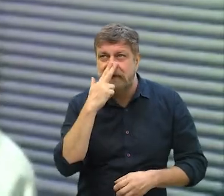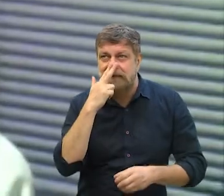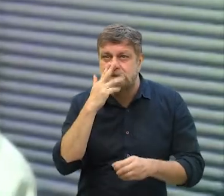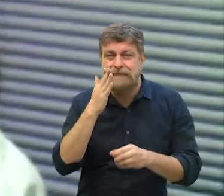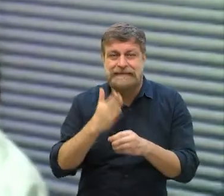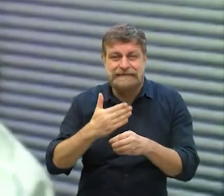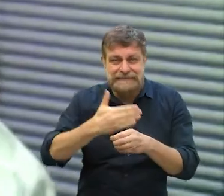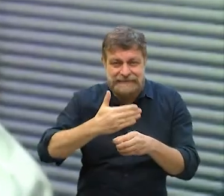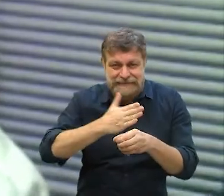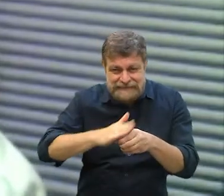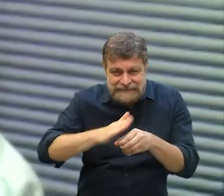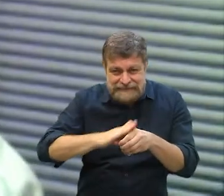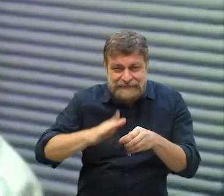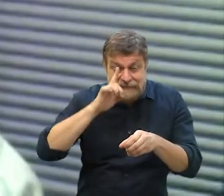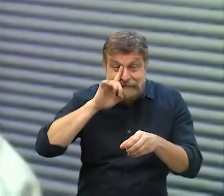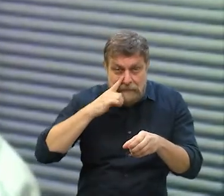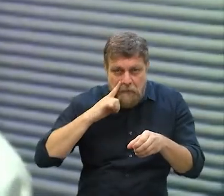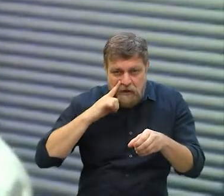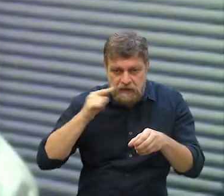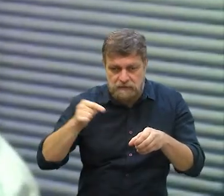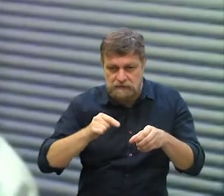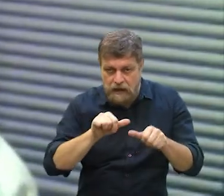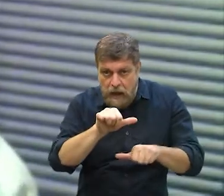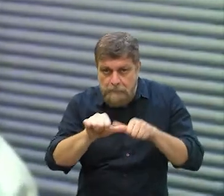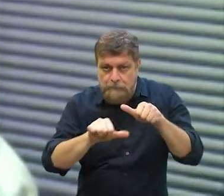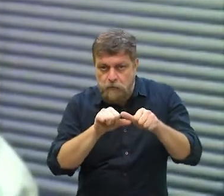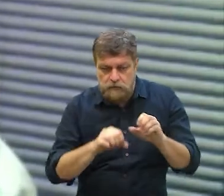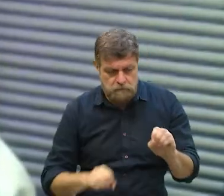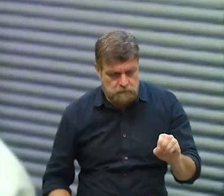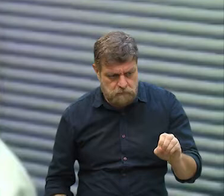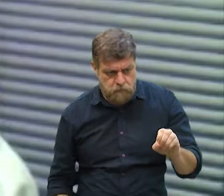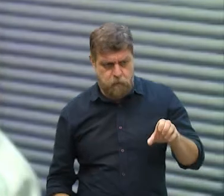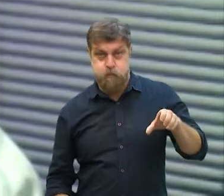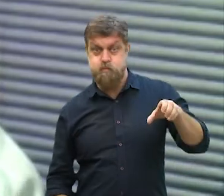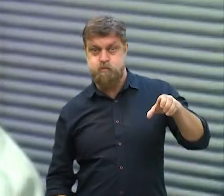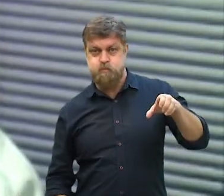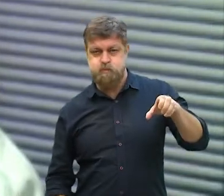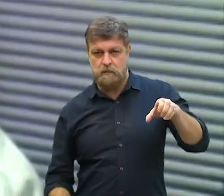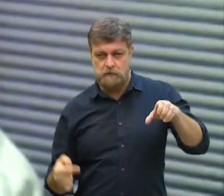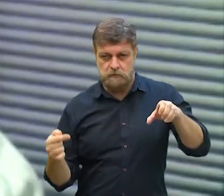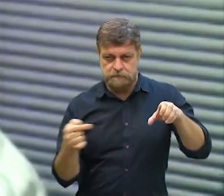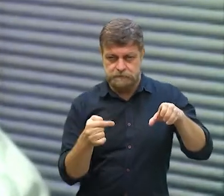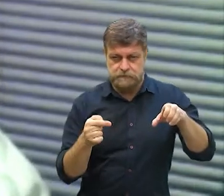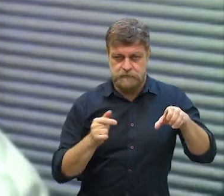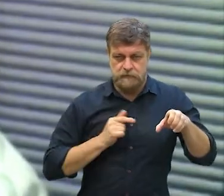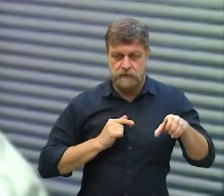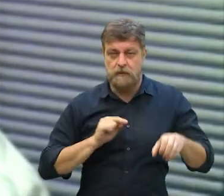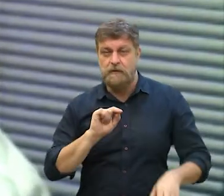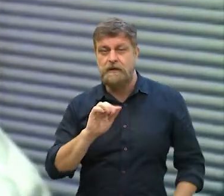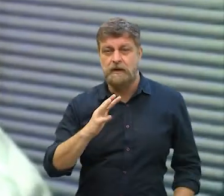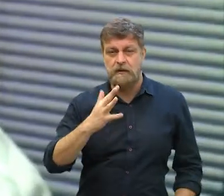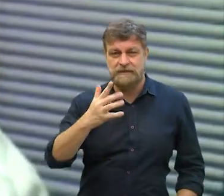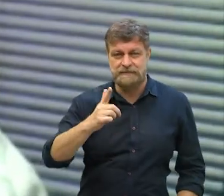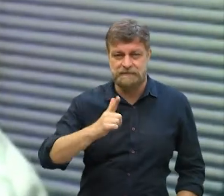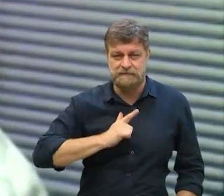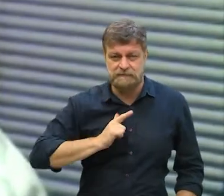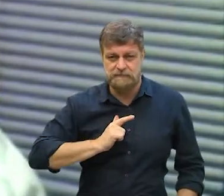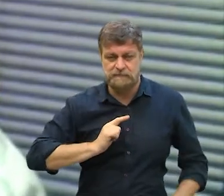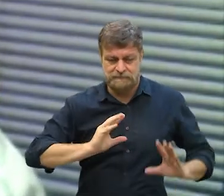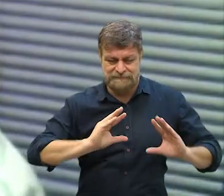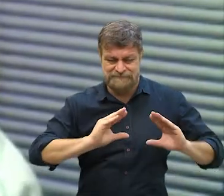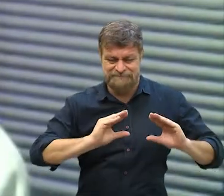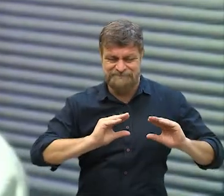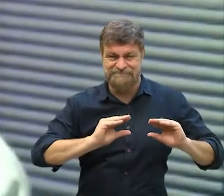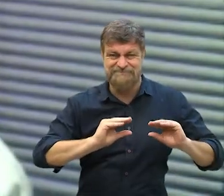cebola bem grande. Então, ela muda realmente a sua configuração. E ela, além de crescer para fora, ela também tem